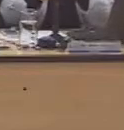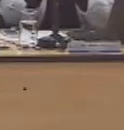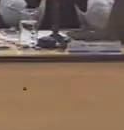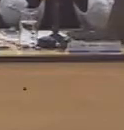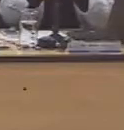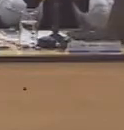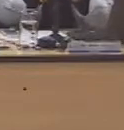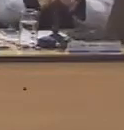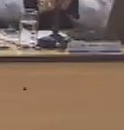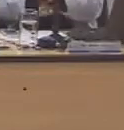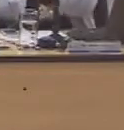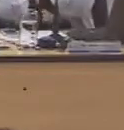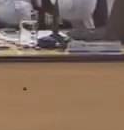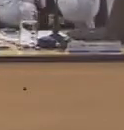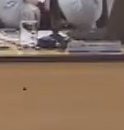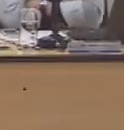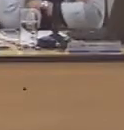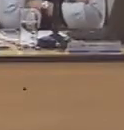Obrigado.